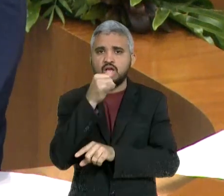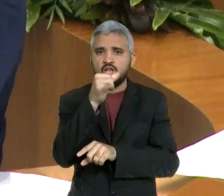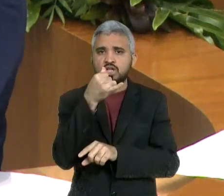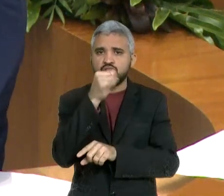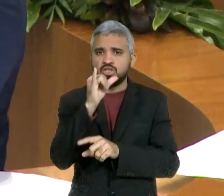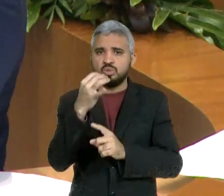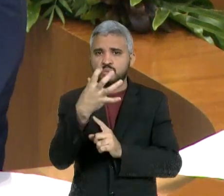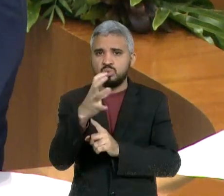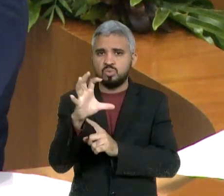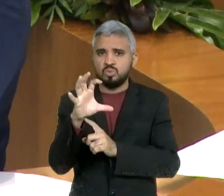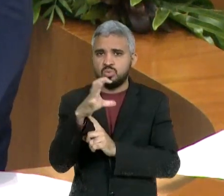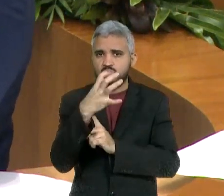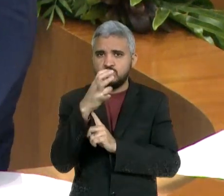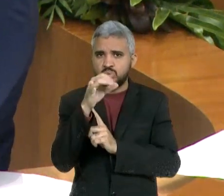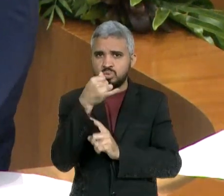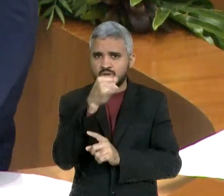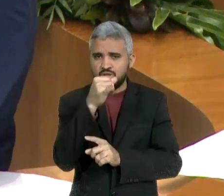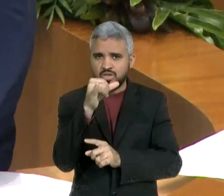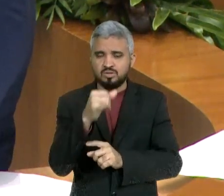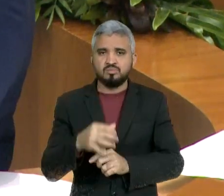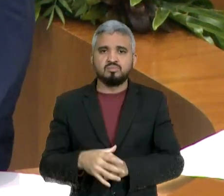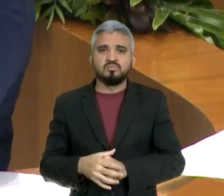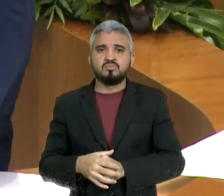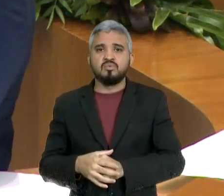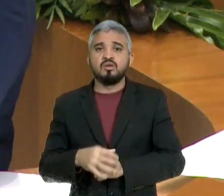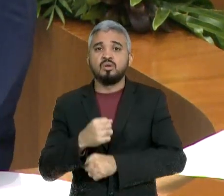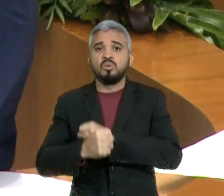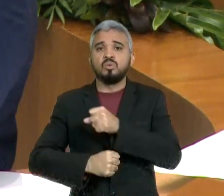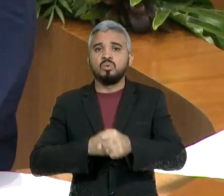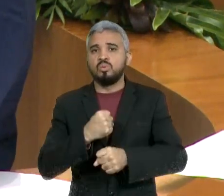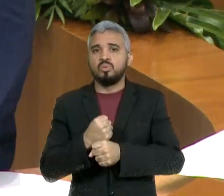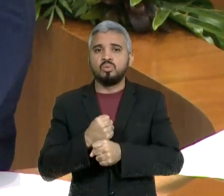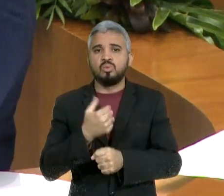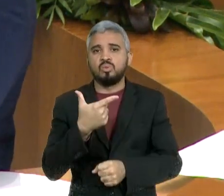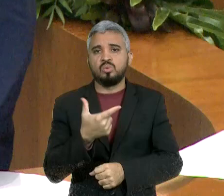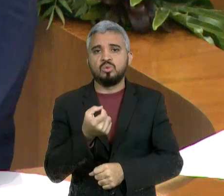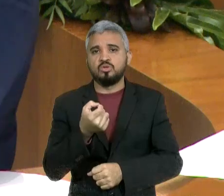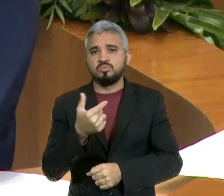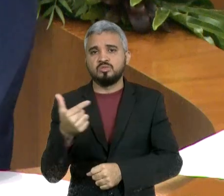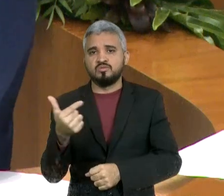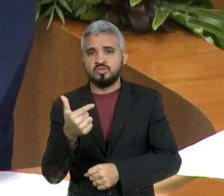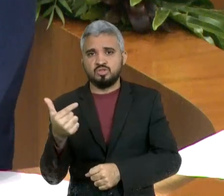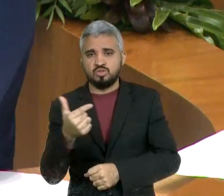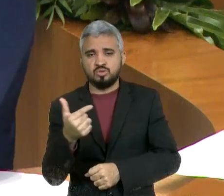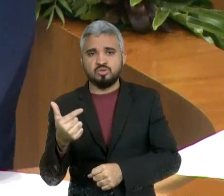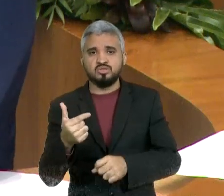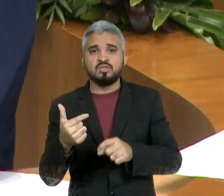porque, pelo que nos consta, só em 2022, o prefeito de Barreirinhas recebeu